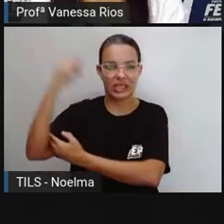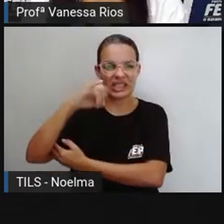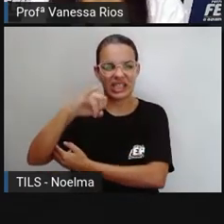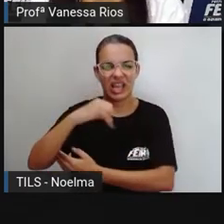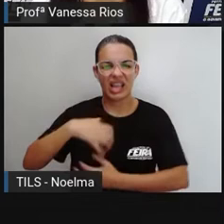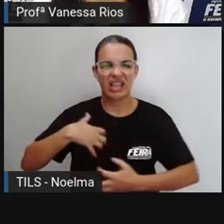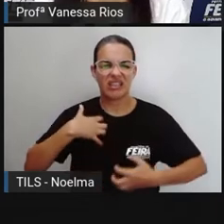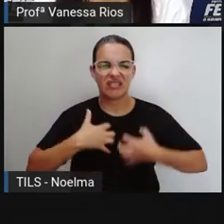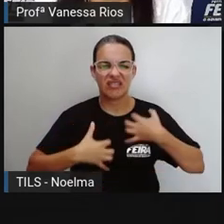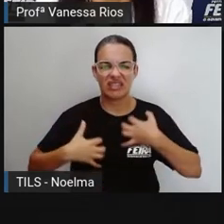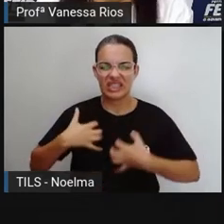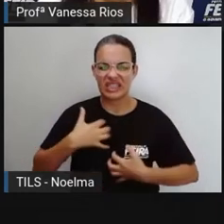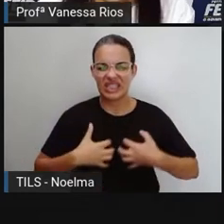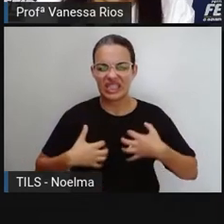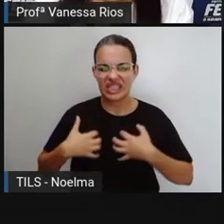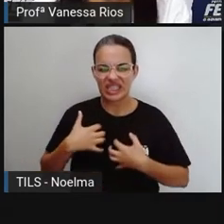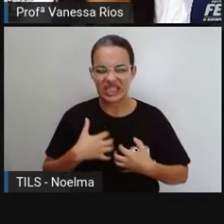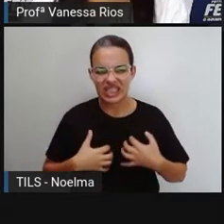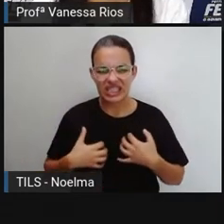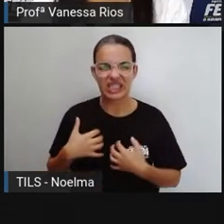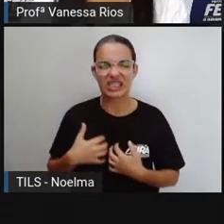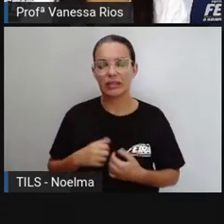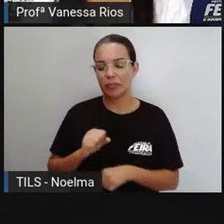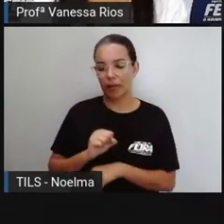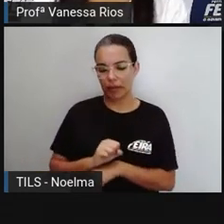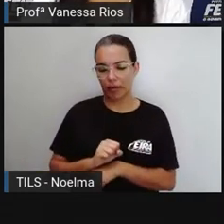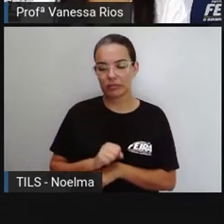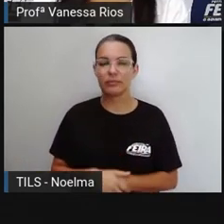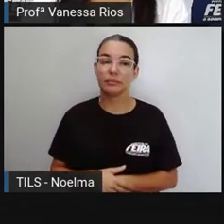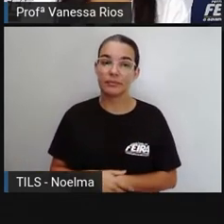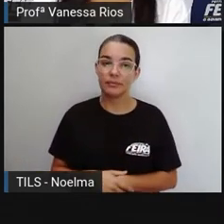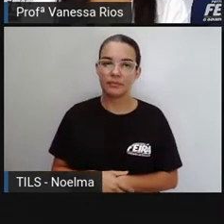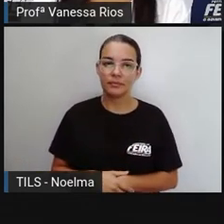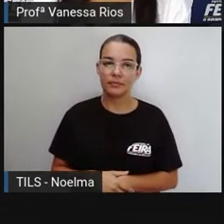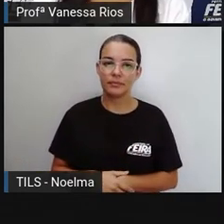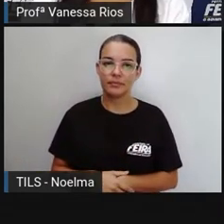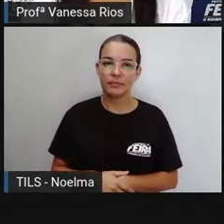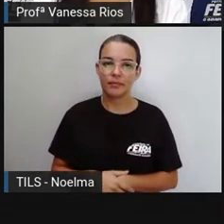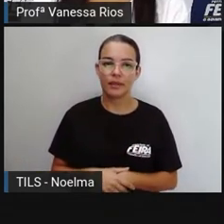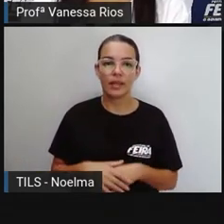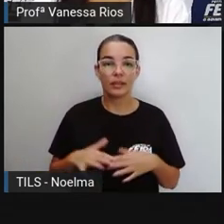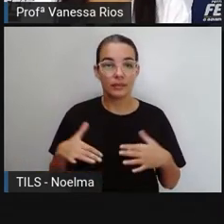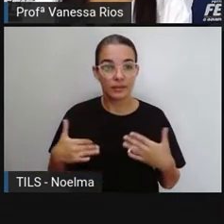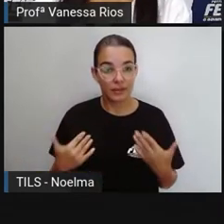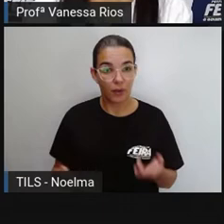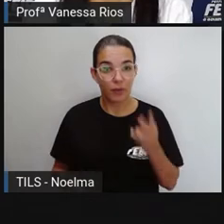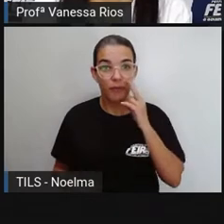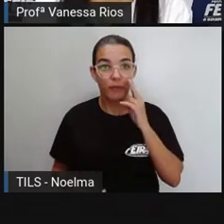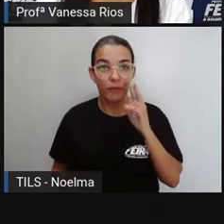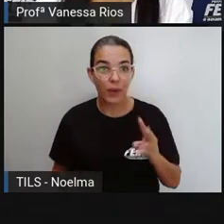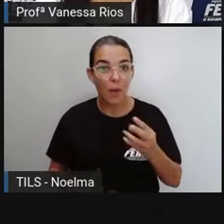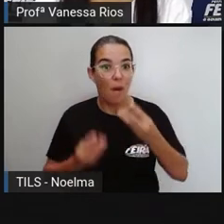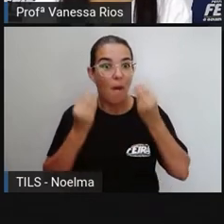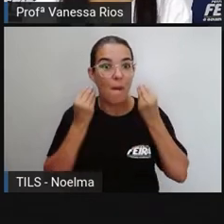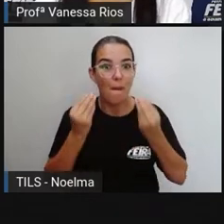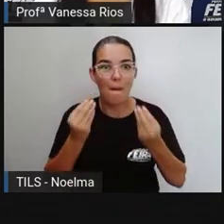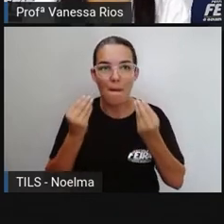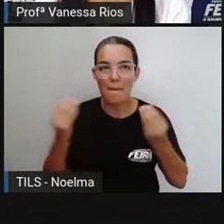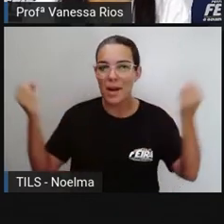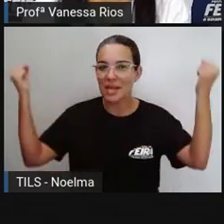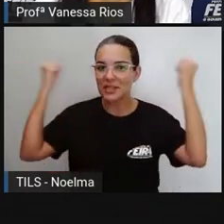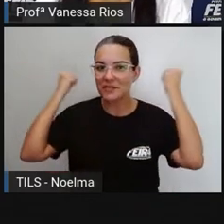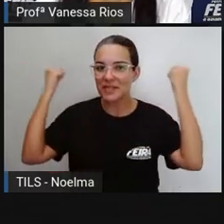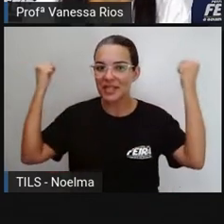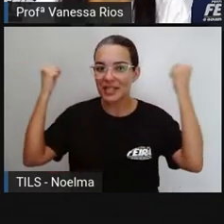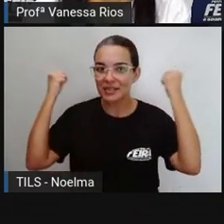do desuso, né? Ficar ali parado. E aí estão vendo como as atividades físicas,